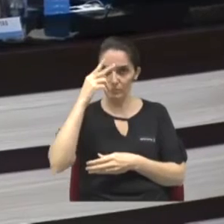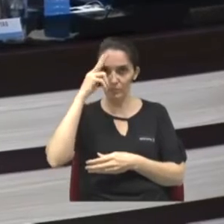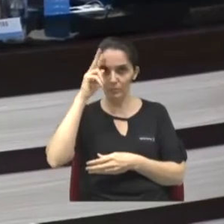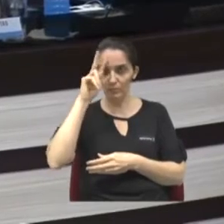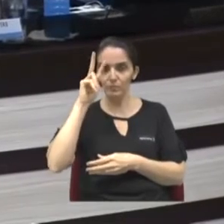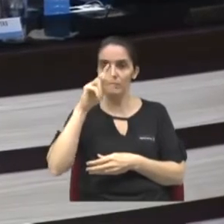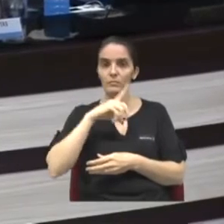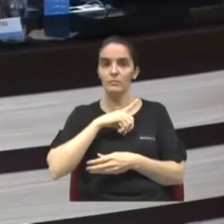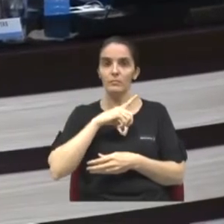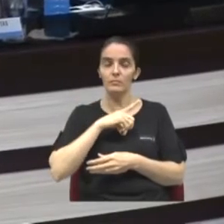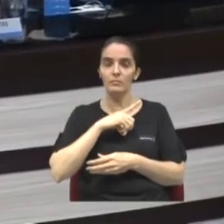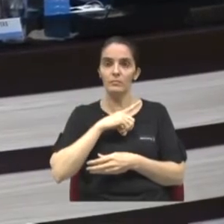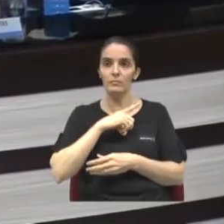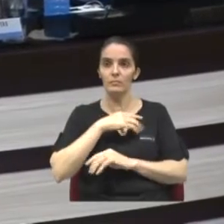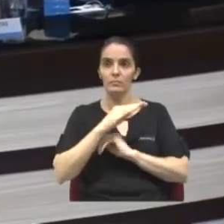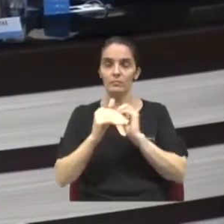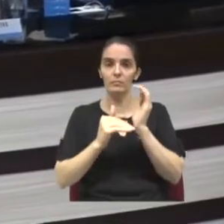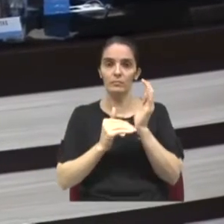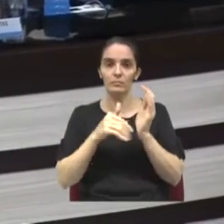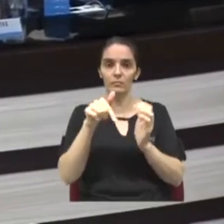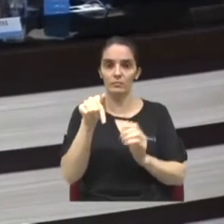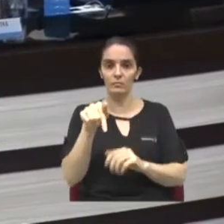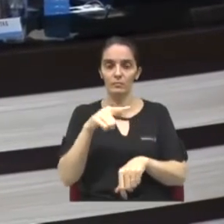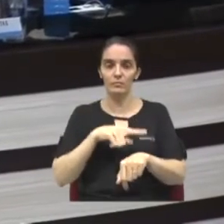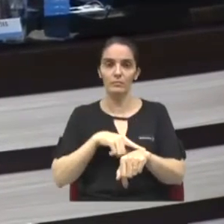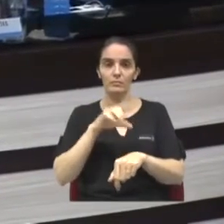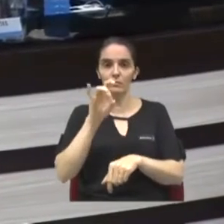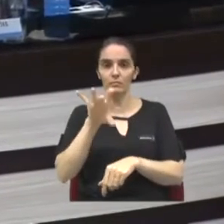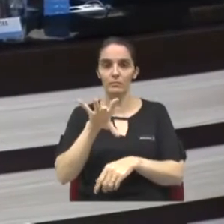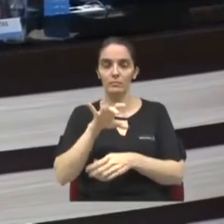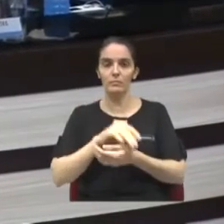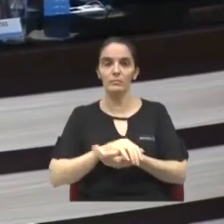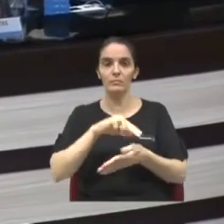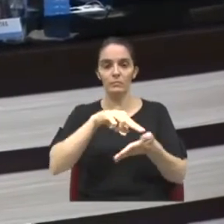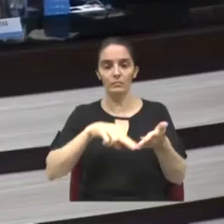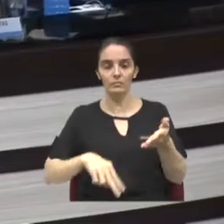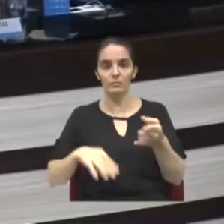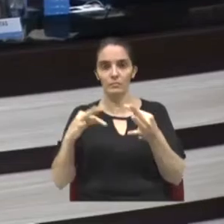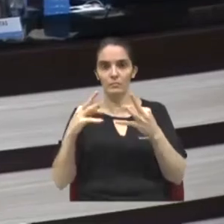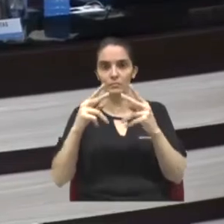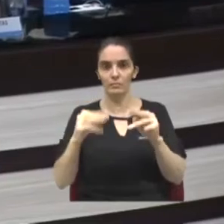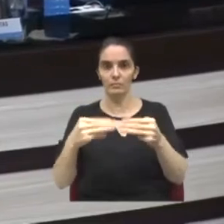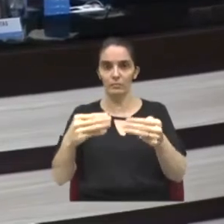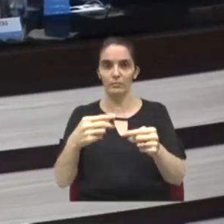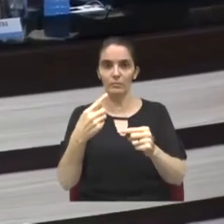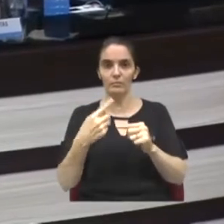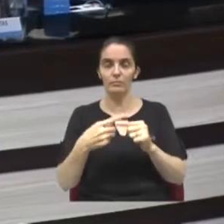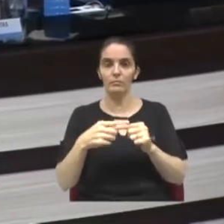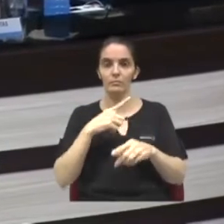nós temos até 7 horas para lermos as moções, porque nós temos